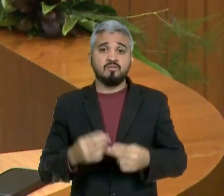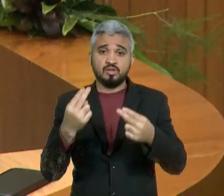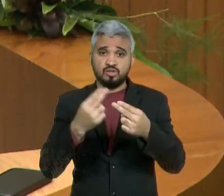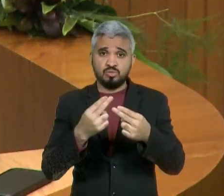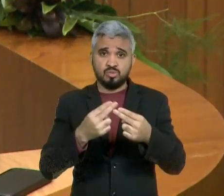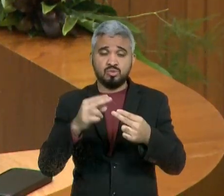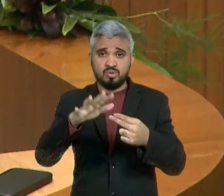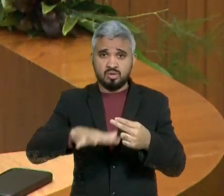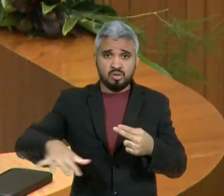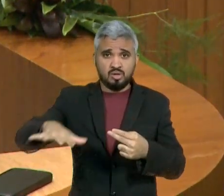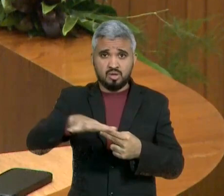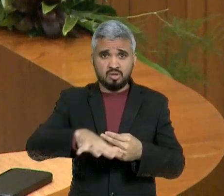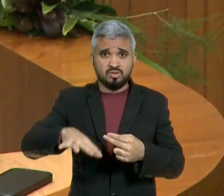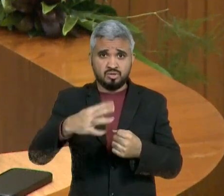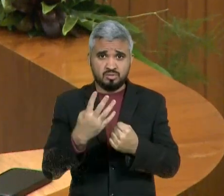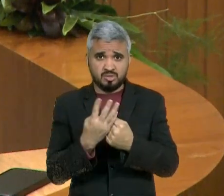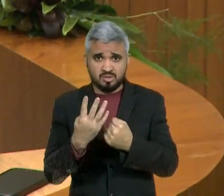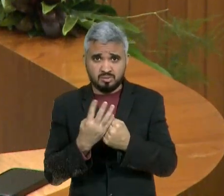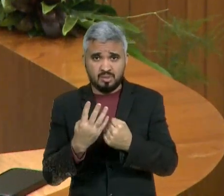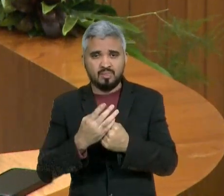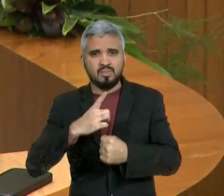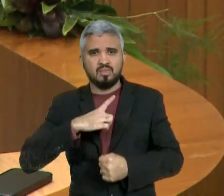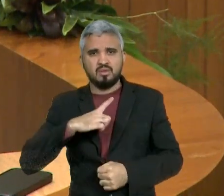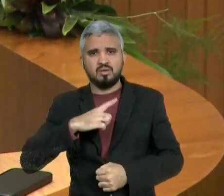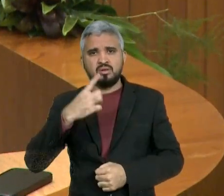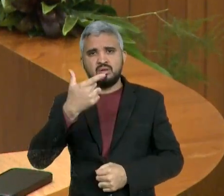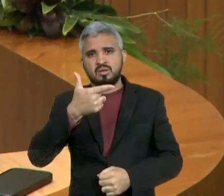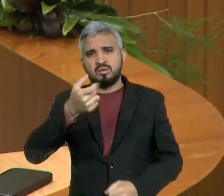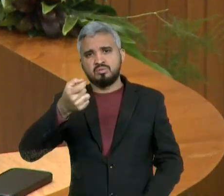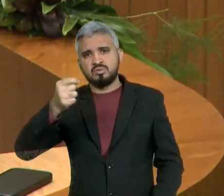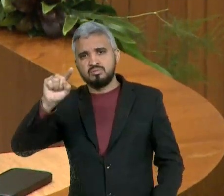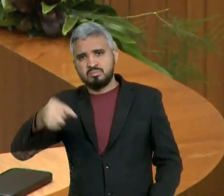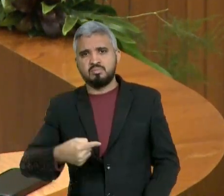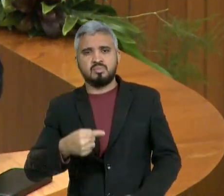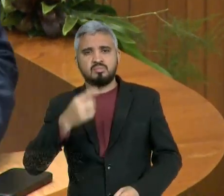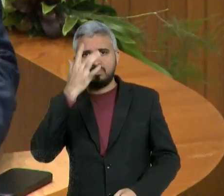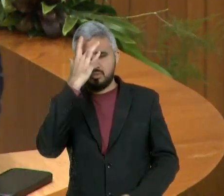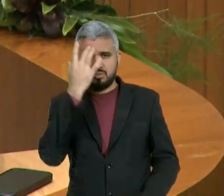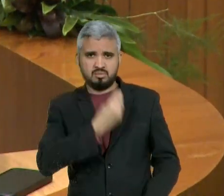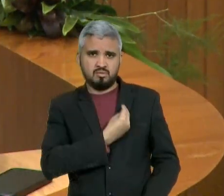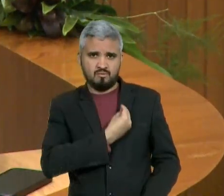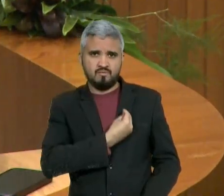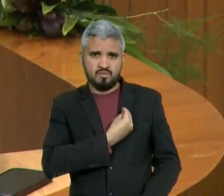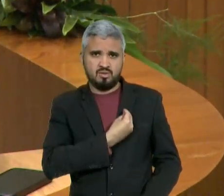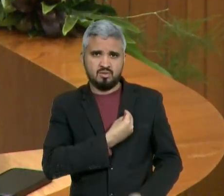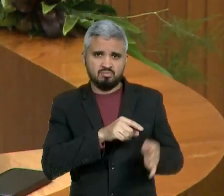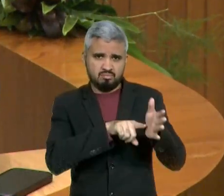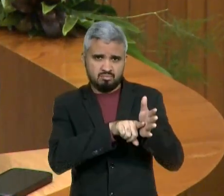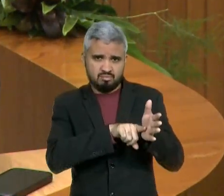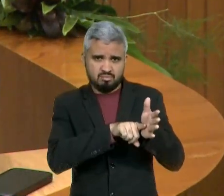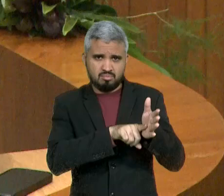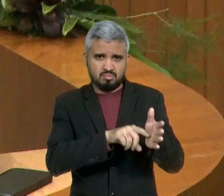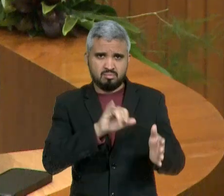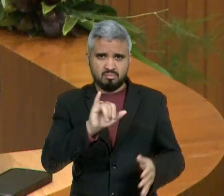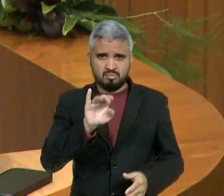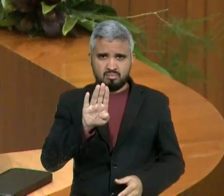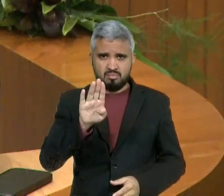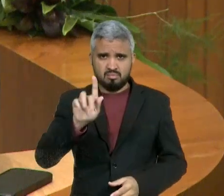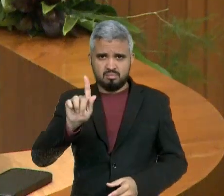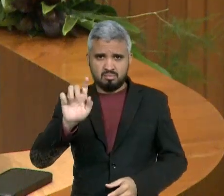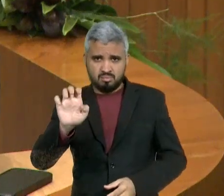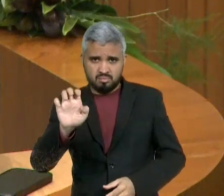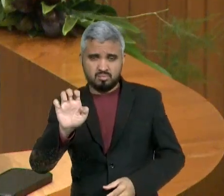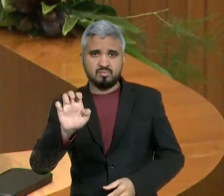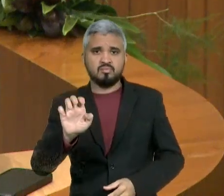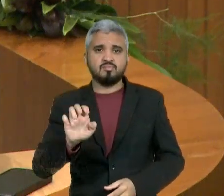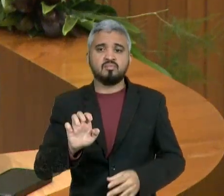uma população de 200 mil habitantes, segundo o IBGE, mas com uma população que flutua